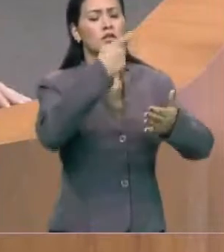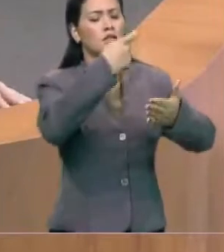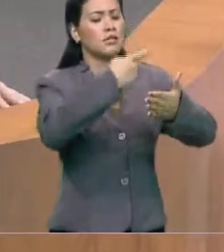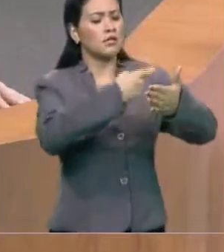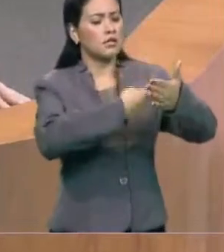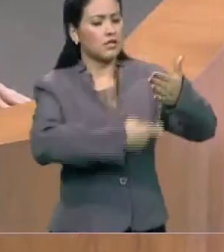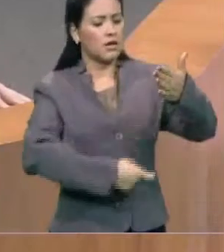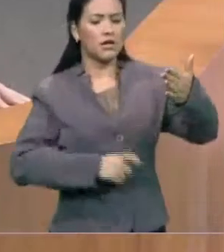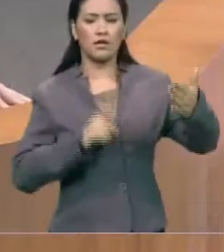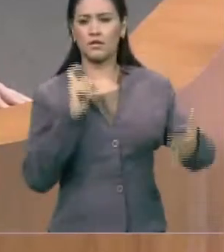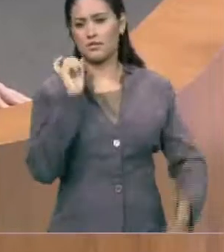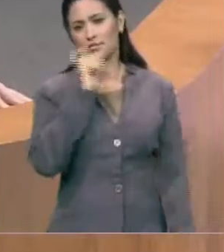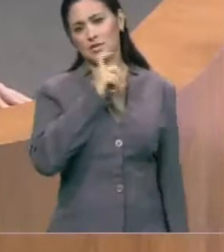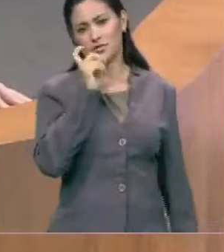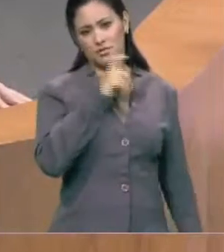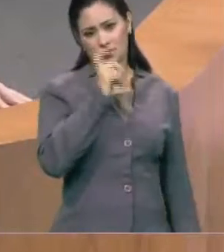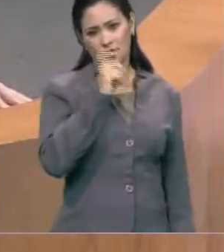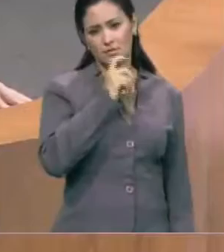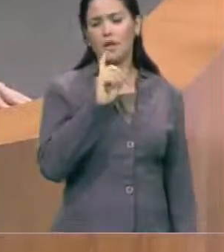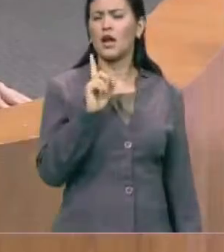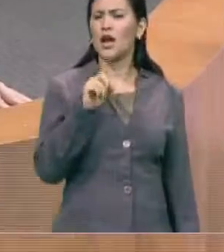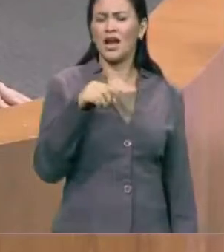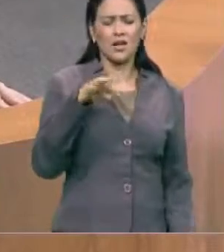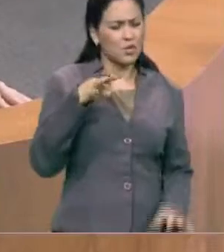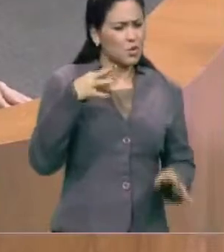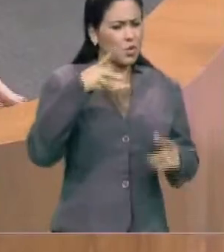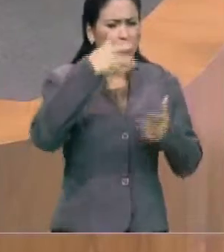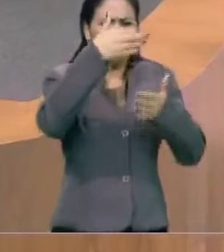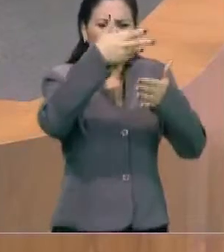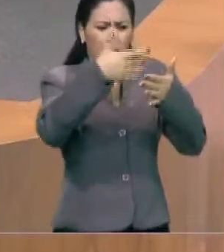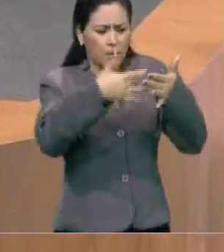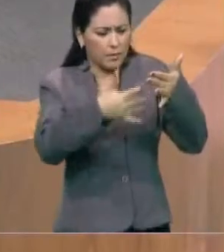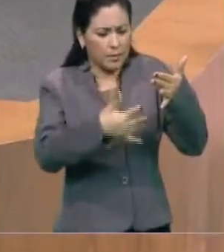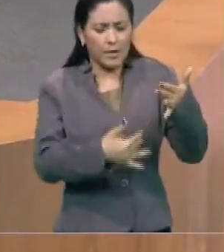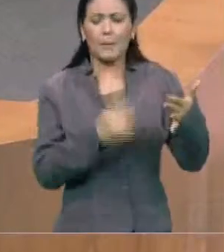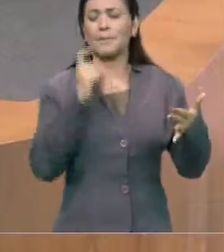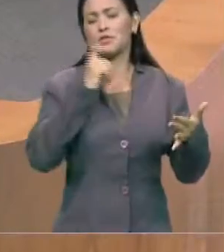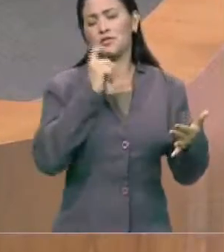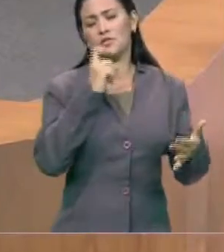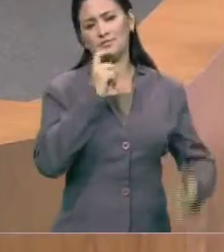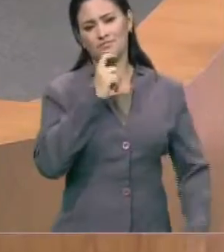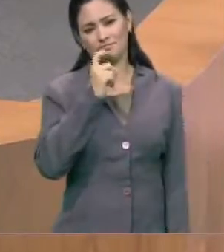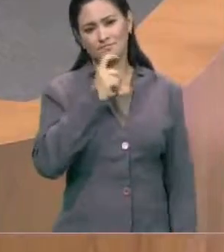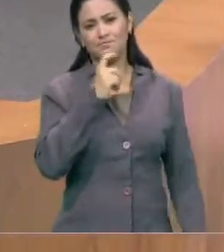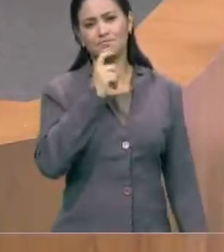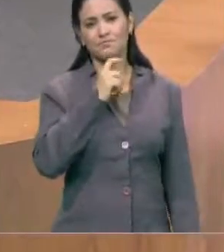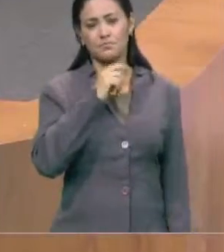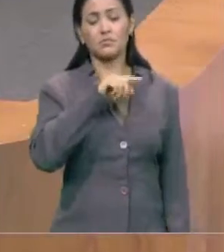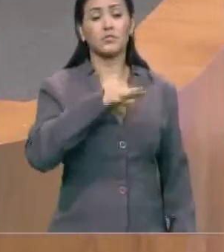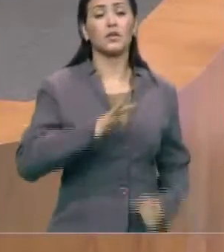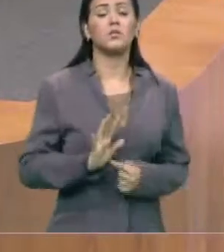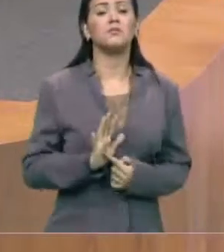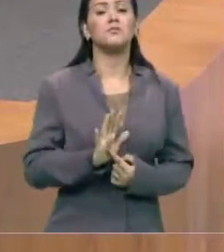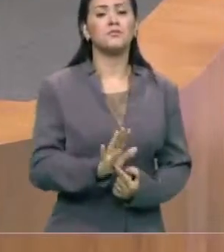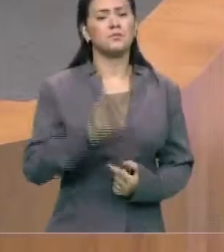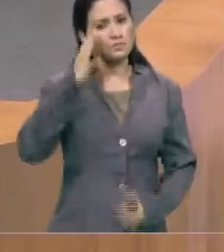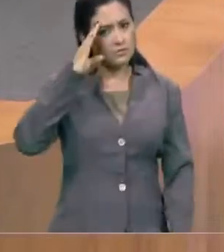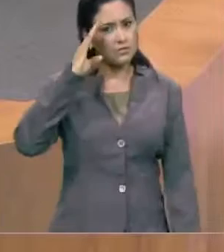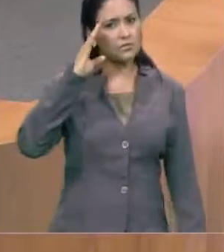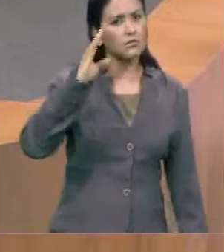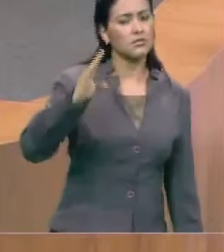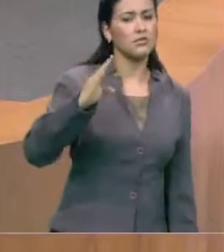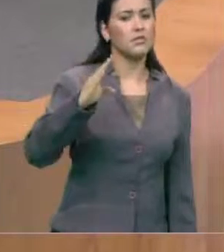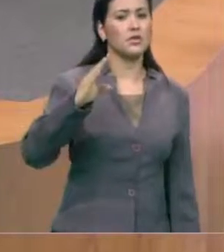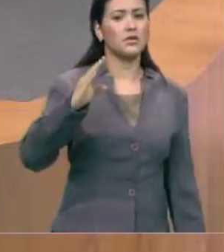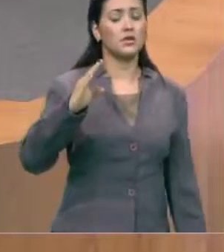mentiroso. É mentira de ponta a ponta. E ele fez questão de destacar o principal, e se eu tiver equivocado,